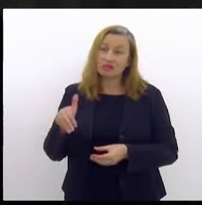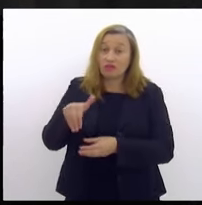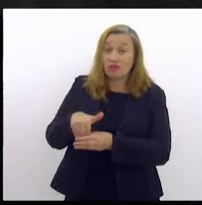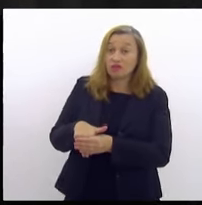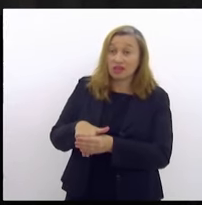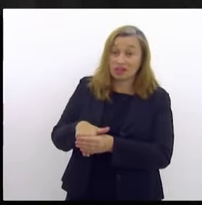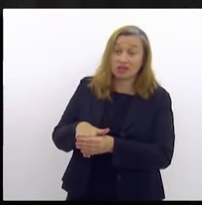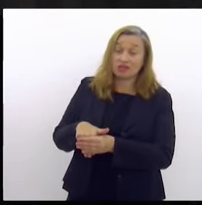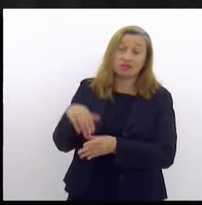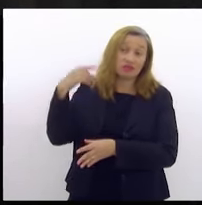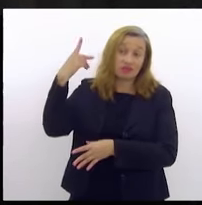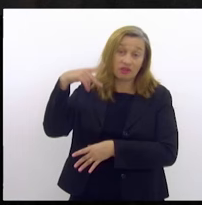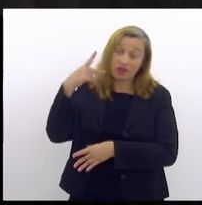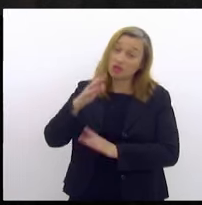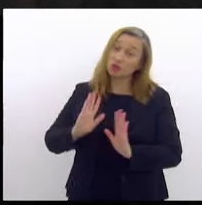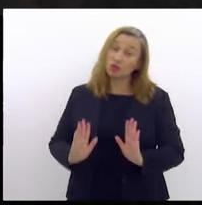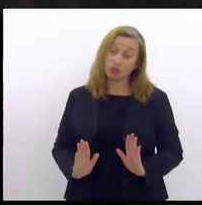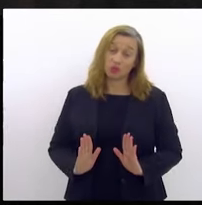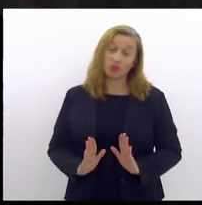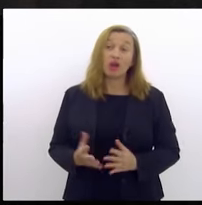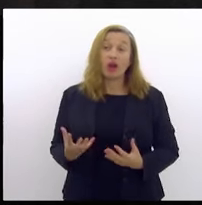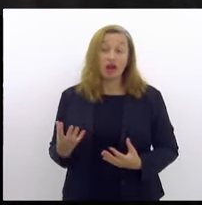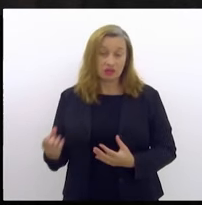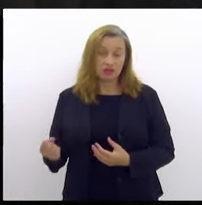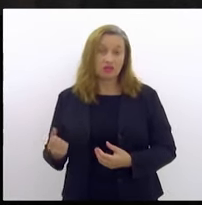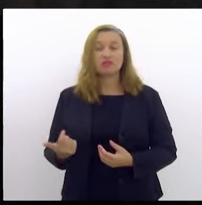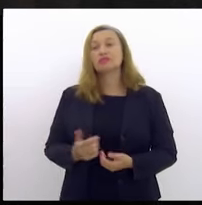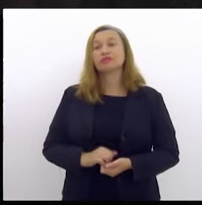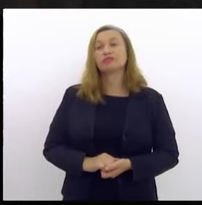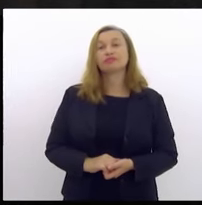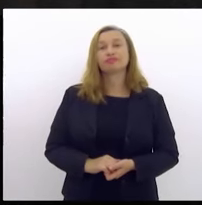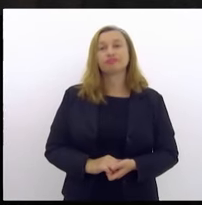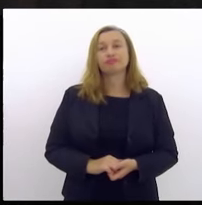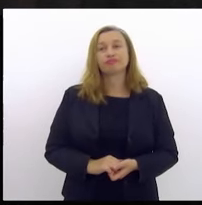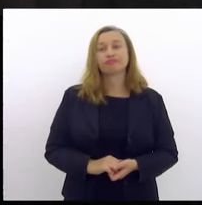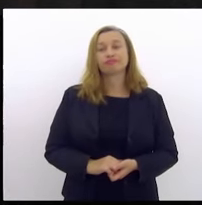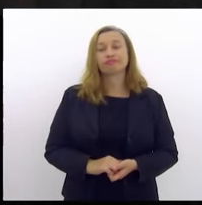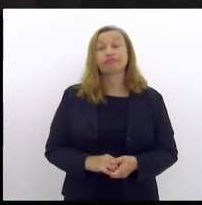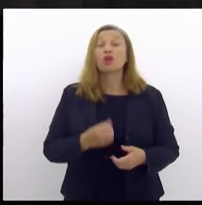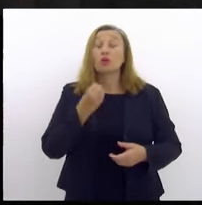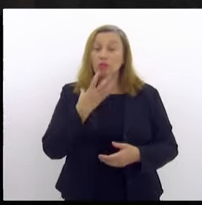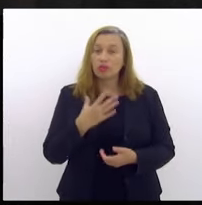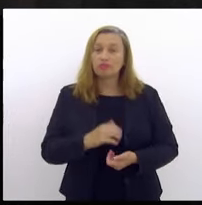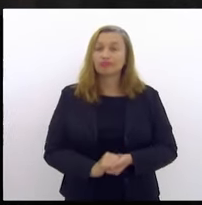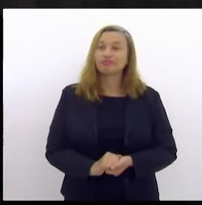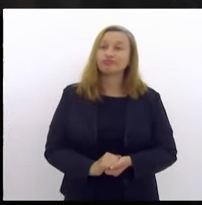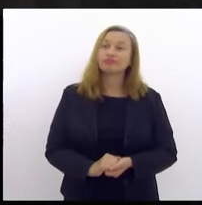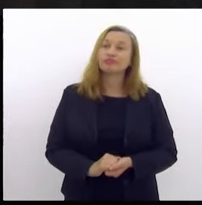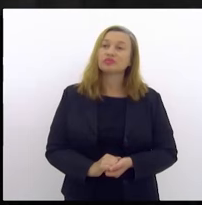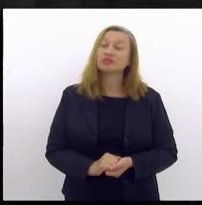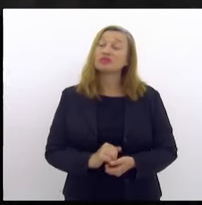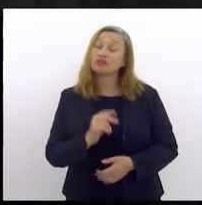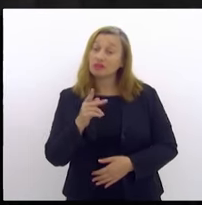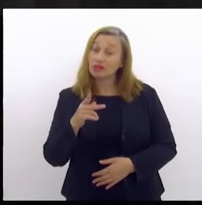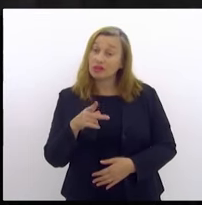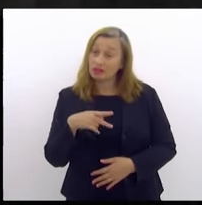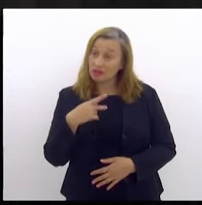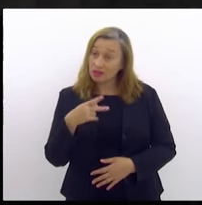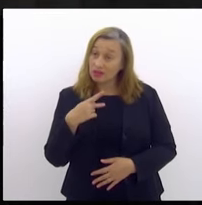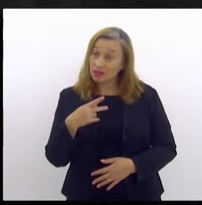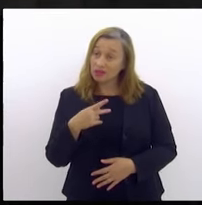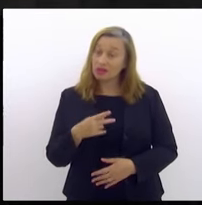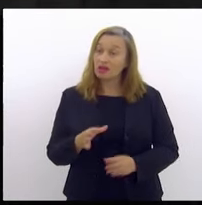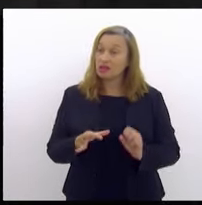concordância da outra parte. Bom, assim verificamos